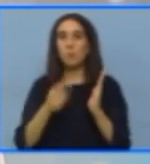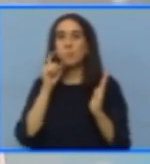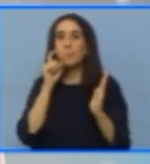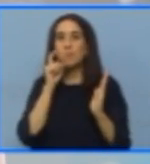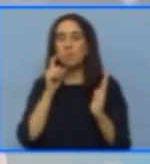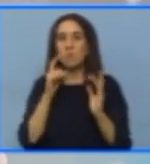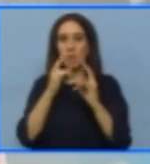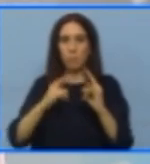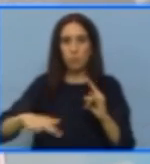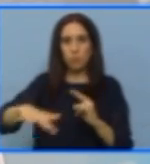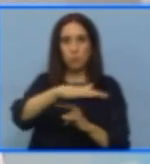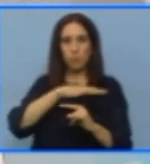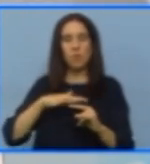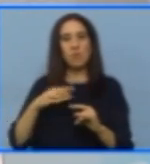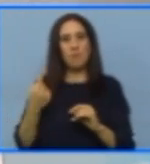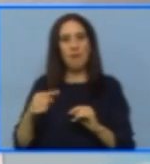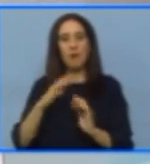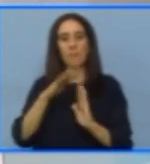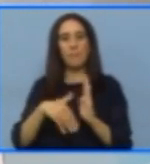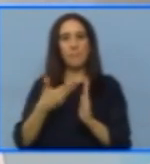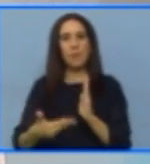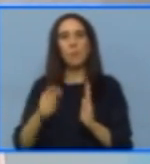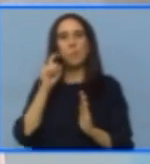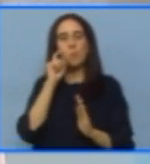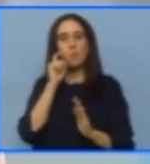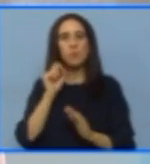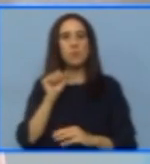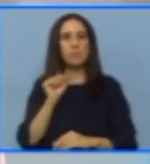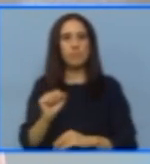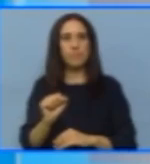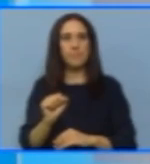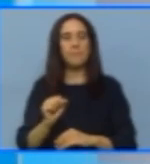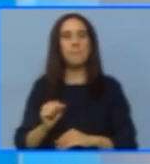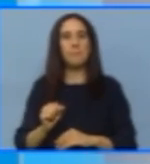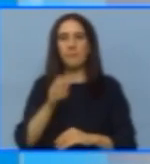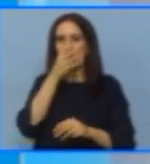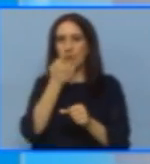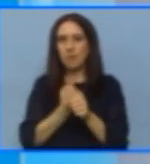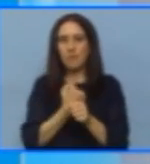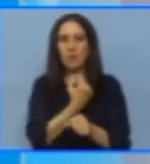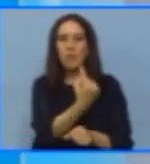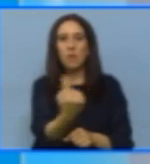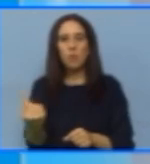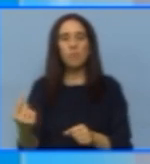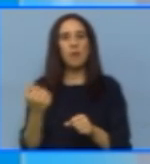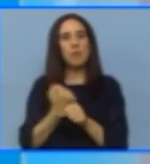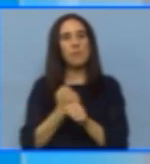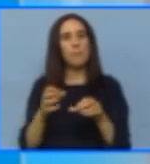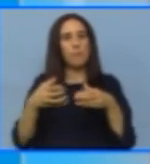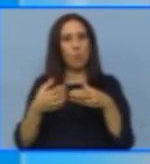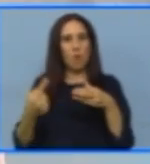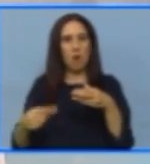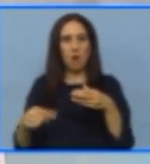o campo e existe um plano de segurança para cada uma das atividades e dos blocos de atividades que vão